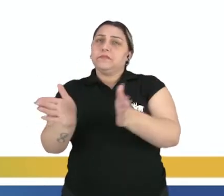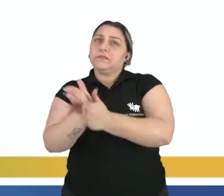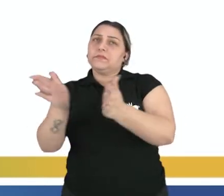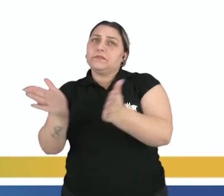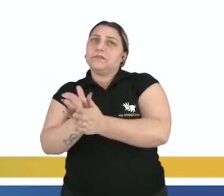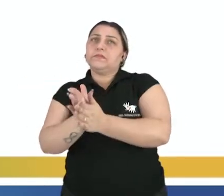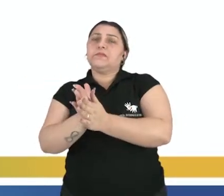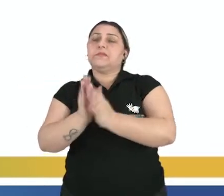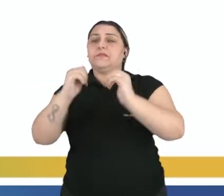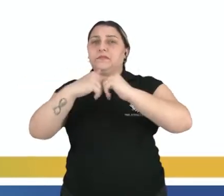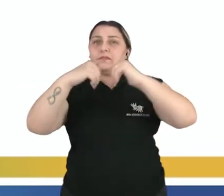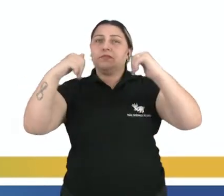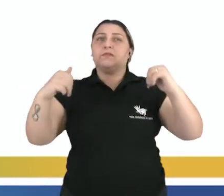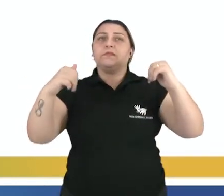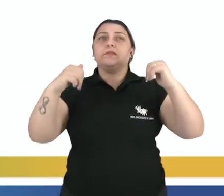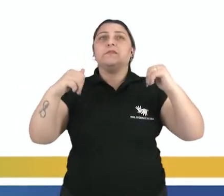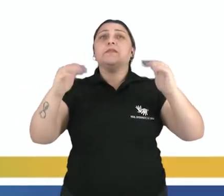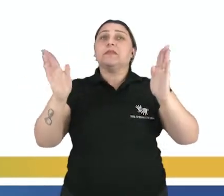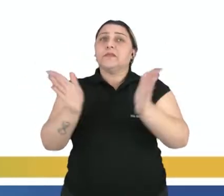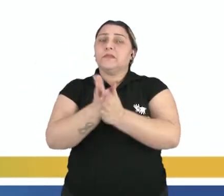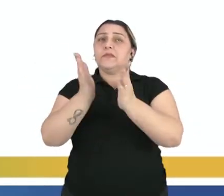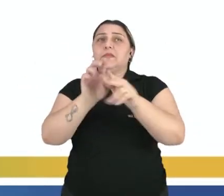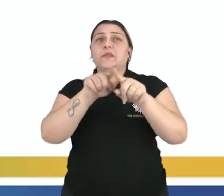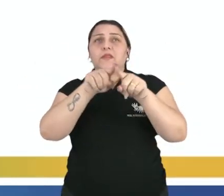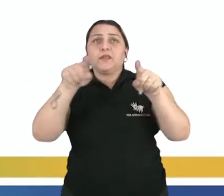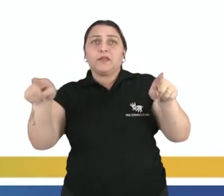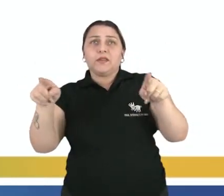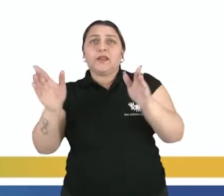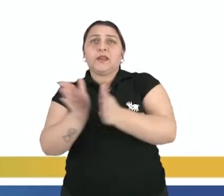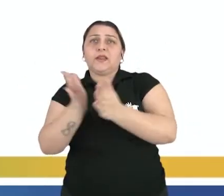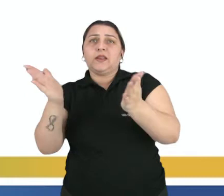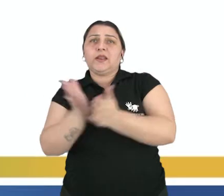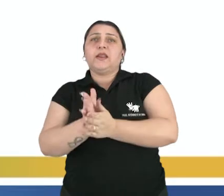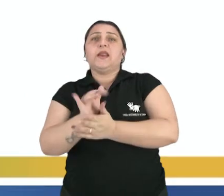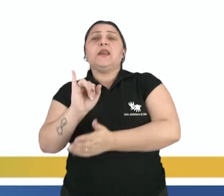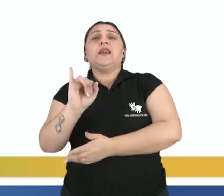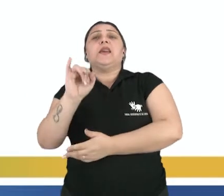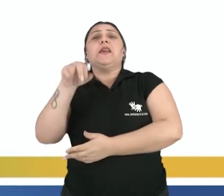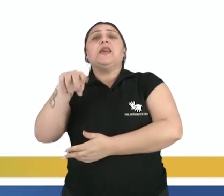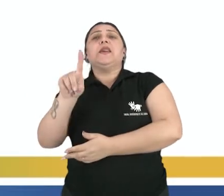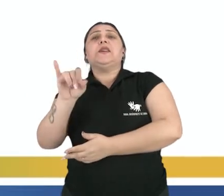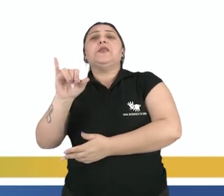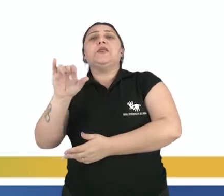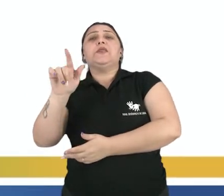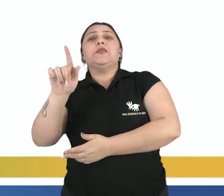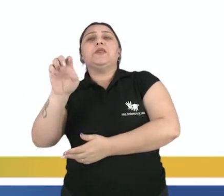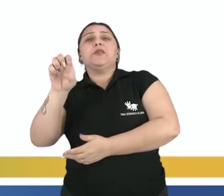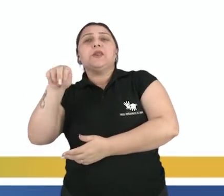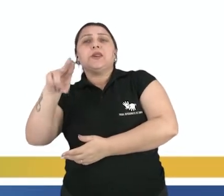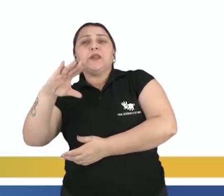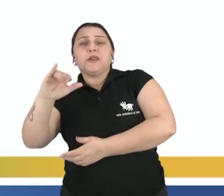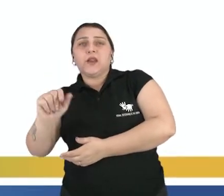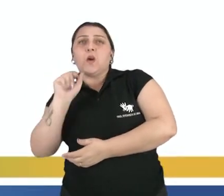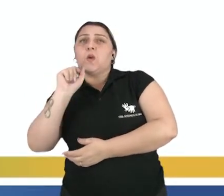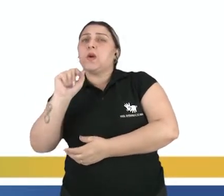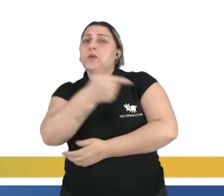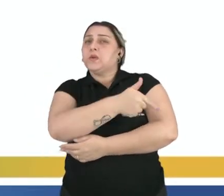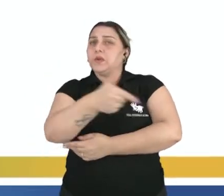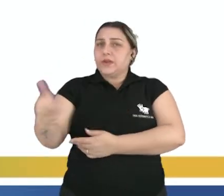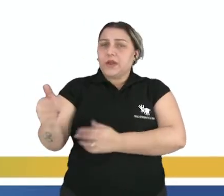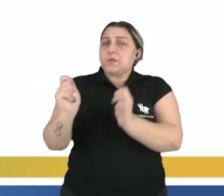domicílios, que se divide em a linha de pobreza e a linha de indigência. O que seria a linha da pobreza? É quando não